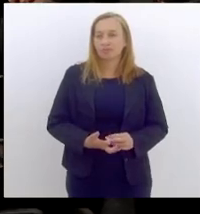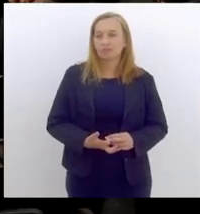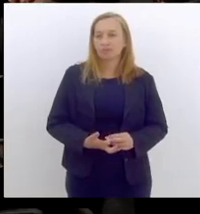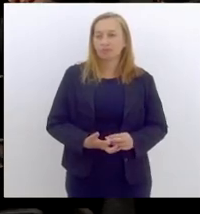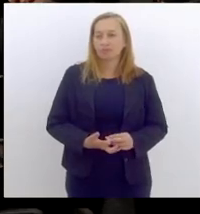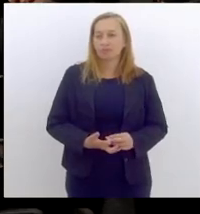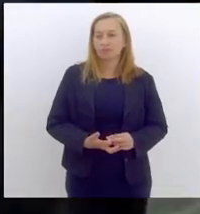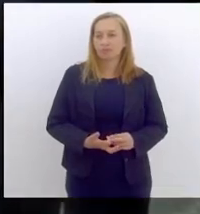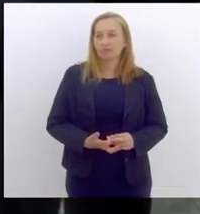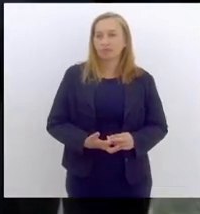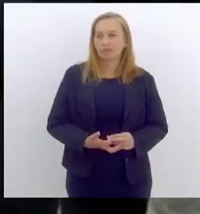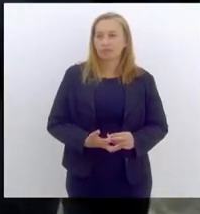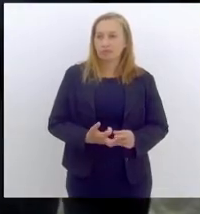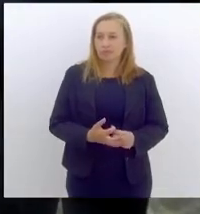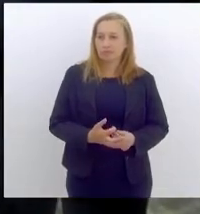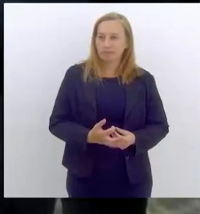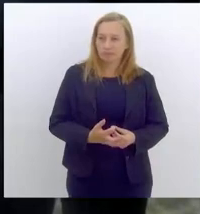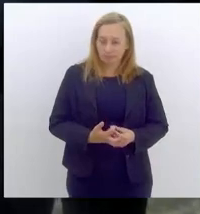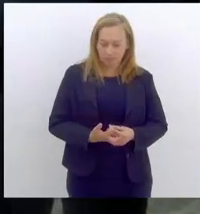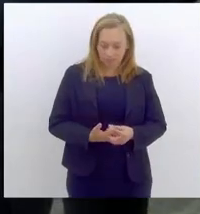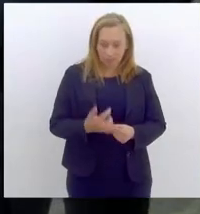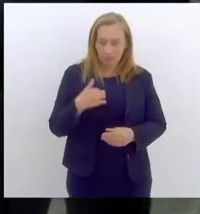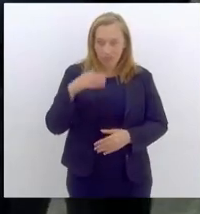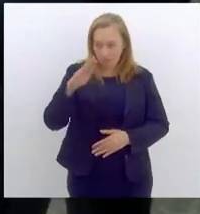Baixar um pouquinho aqui, porque eu sou estatura mediana.